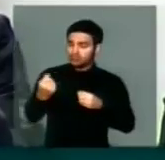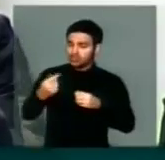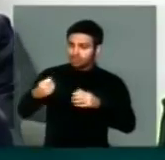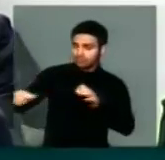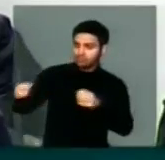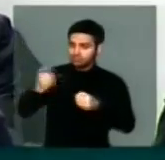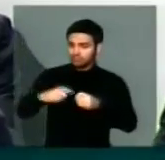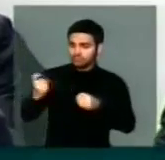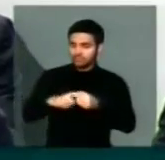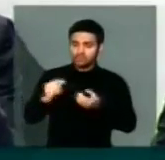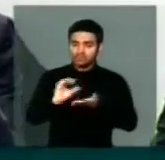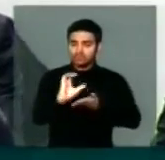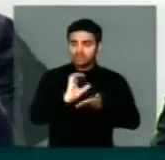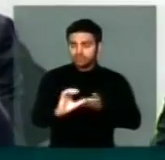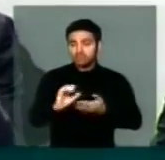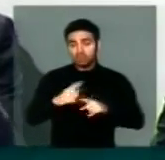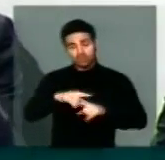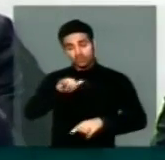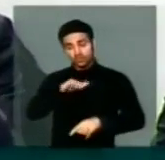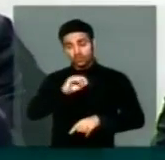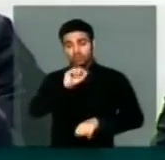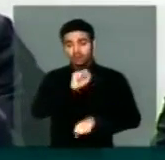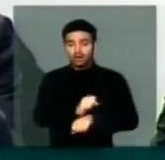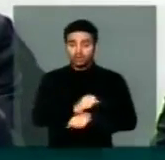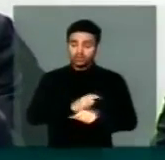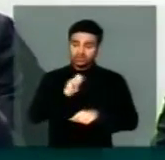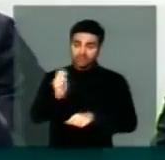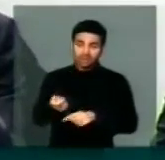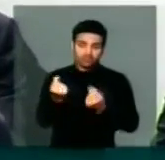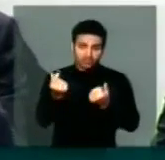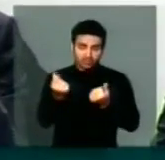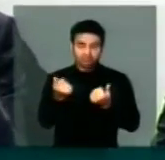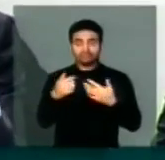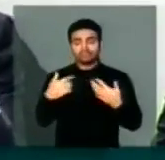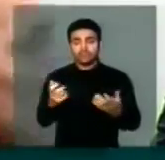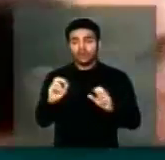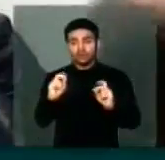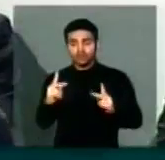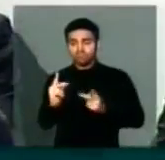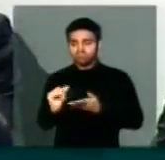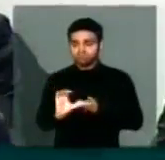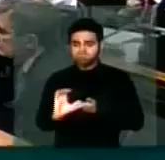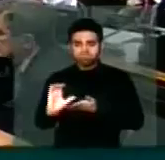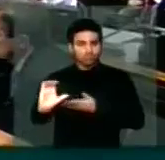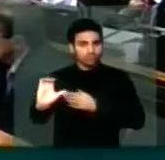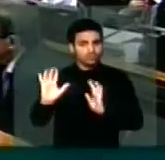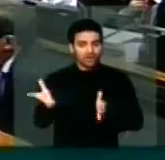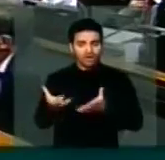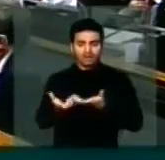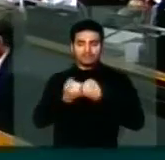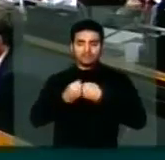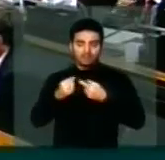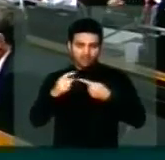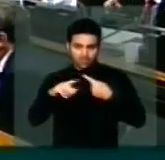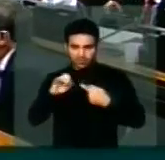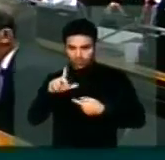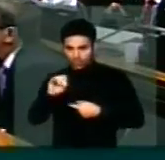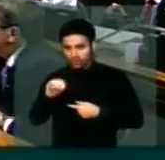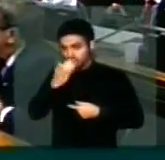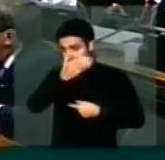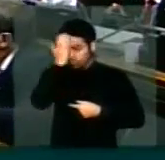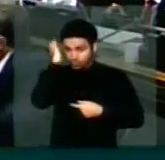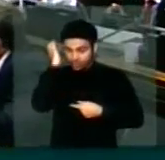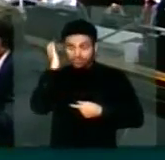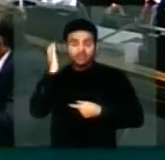determinado momento por Júlio Camargo. Importante destacar por oportuno os vultosos valores recebidos por Eduardo Cosentino da Cunha,